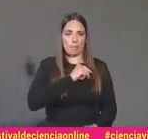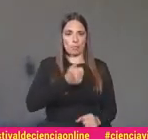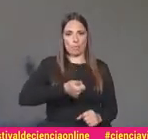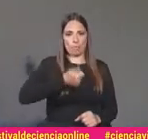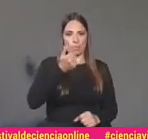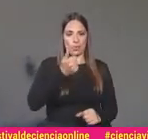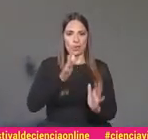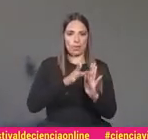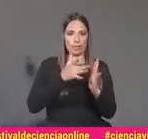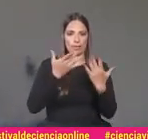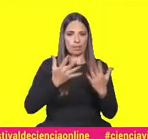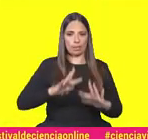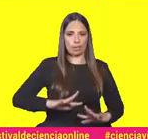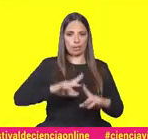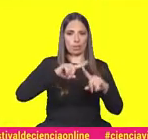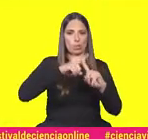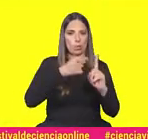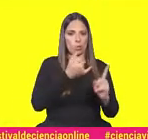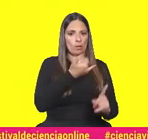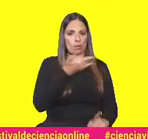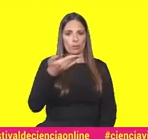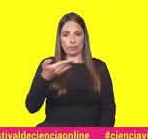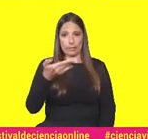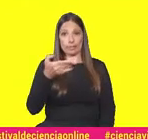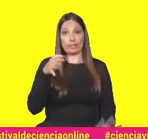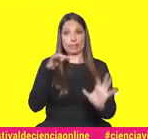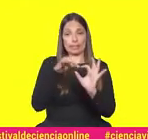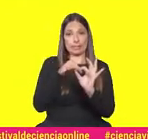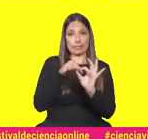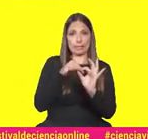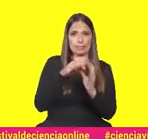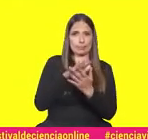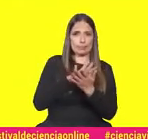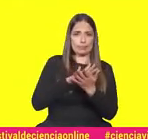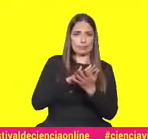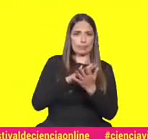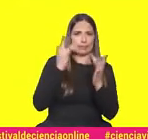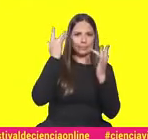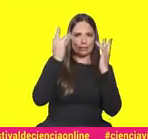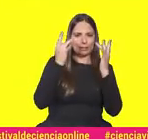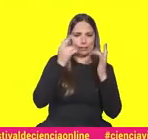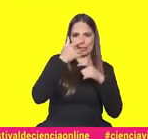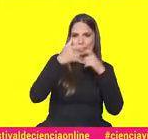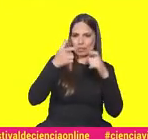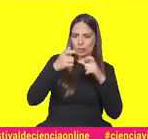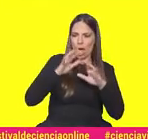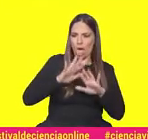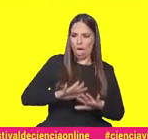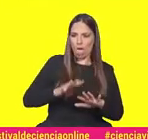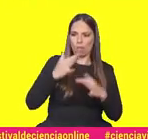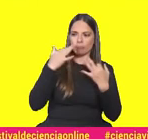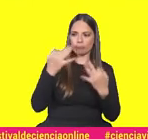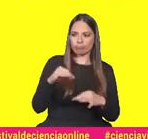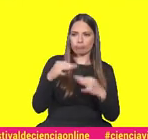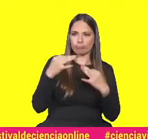livros de evolução em 2017, que é um bocado a mudar a ideia do Darwin, que os seres vivos são passivos e a seleção natural